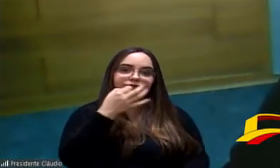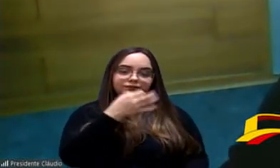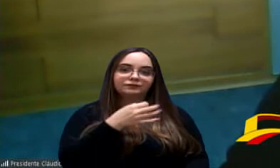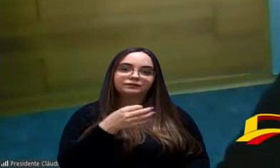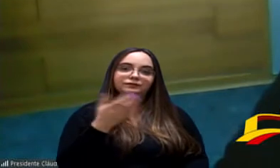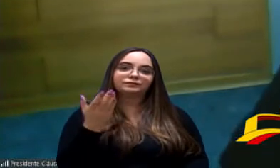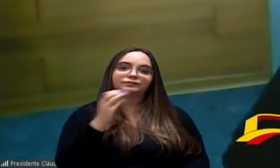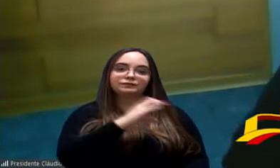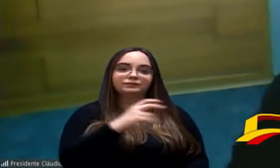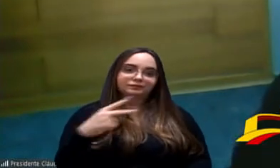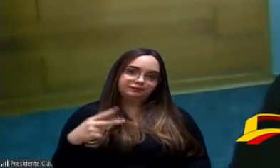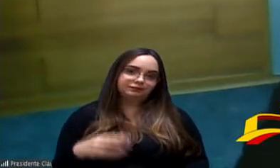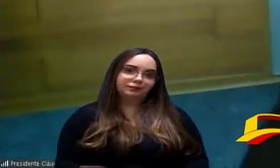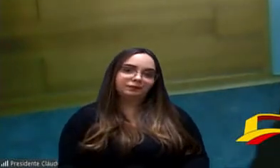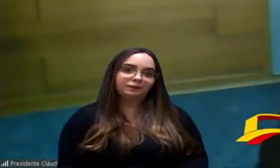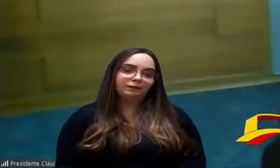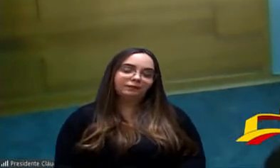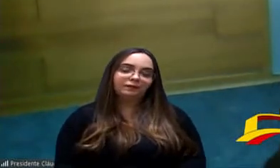Vereador Cristiano Passos.